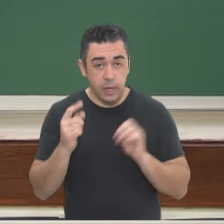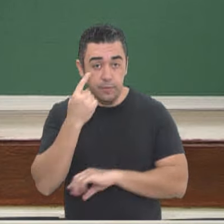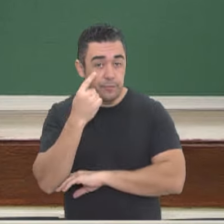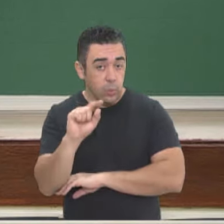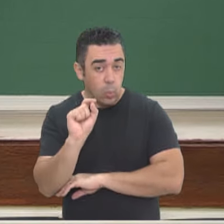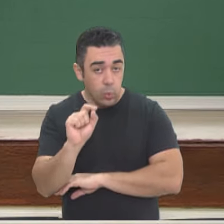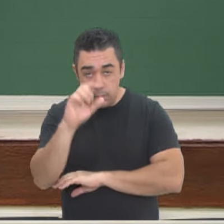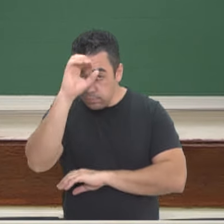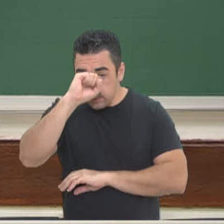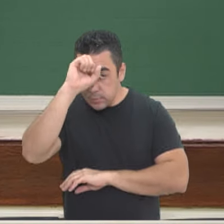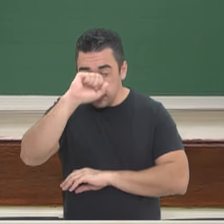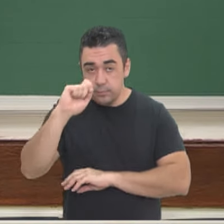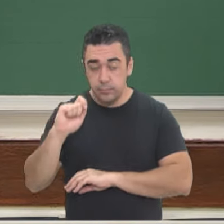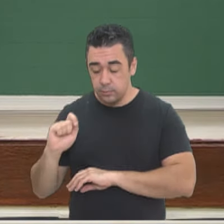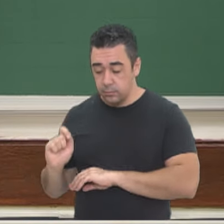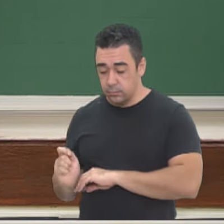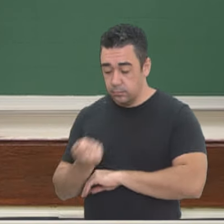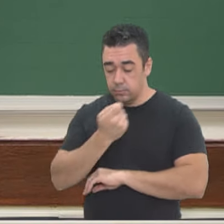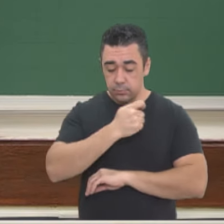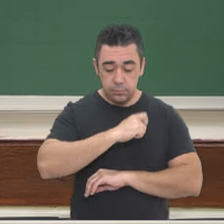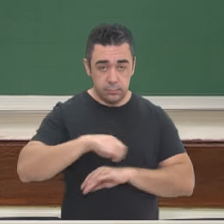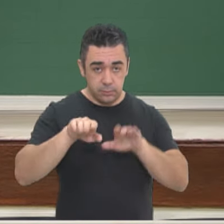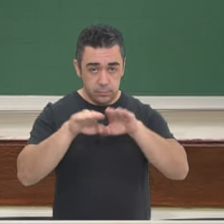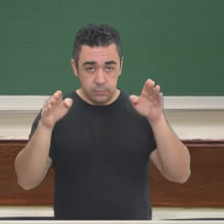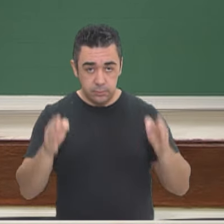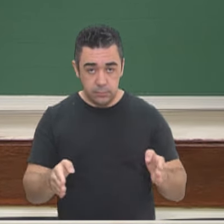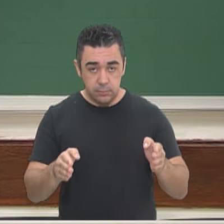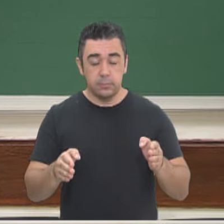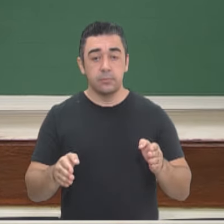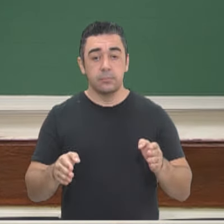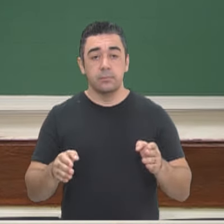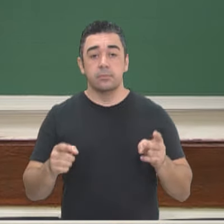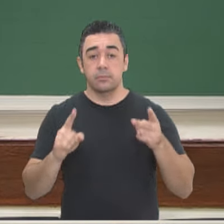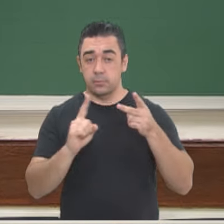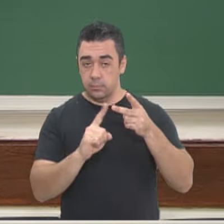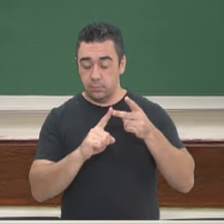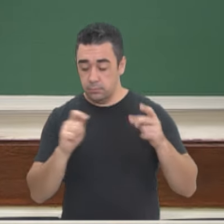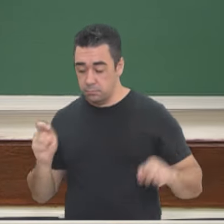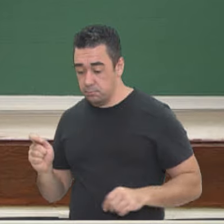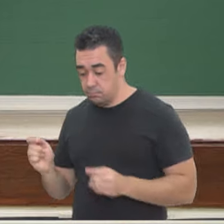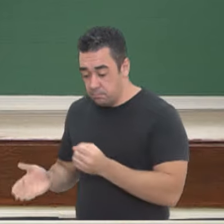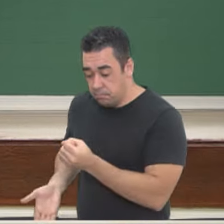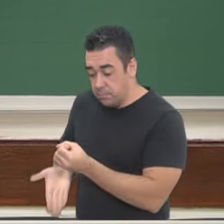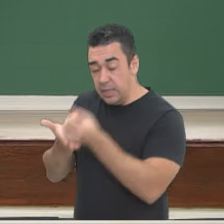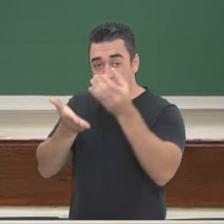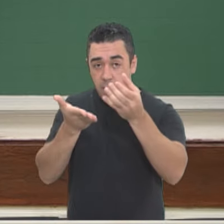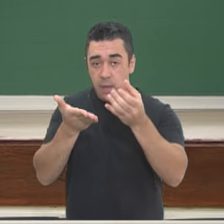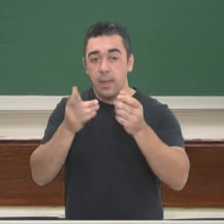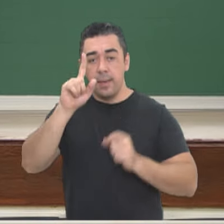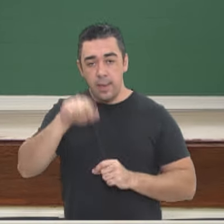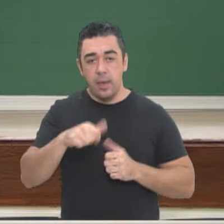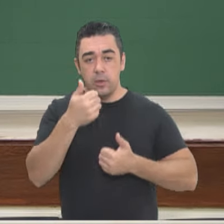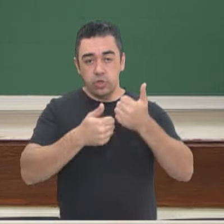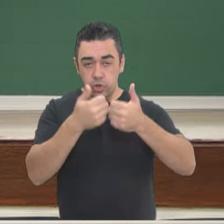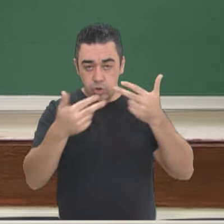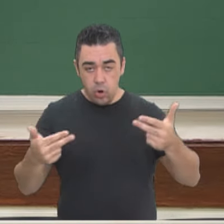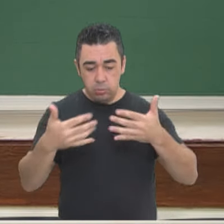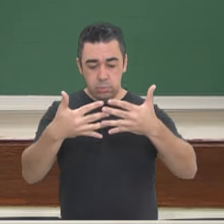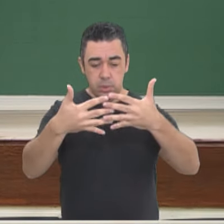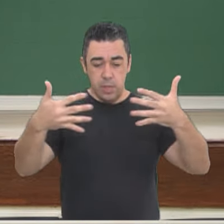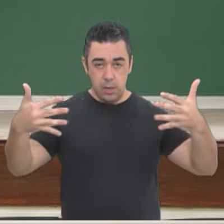que os jogos tênis de mesa e peteca fazem parte dessa classificação dos jogos de